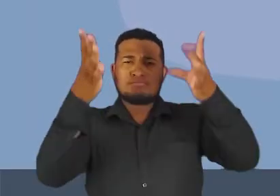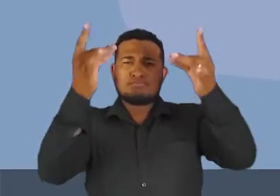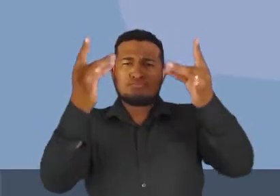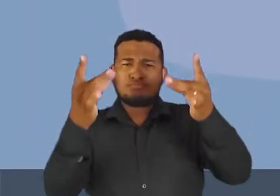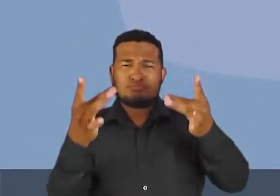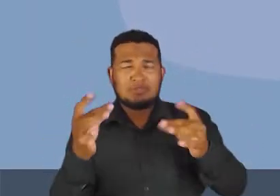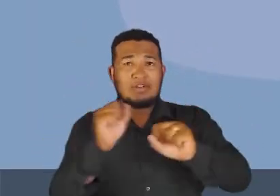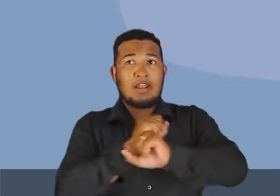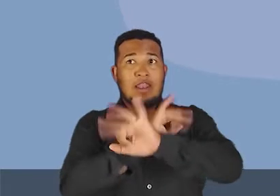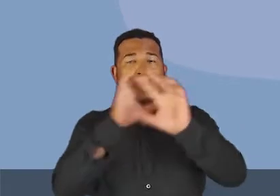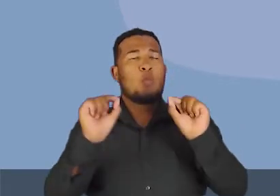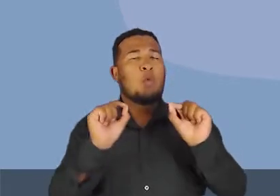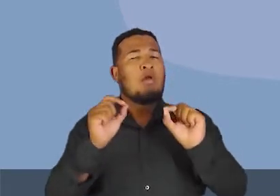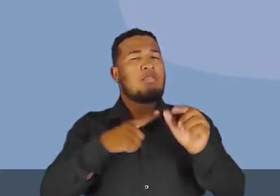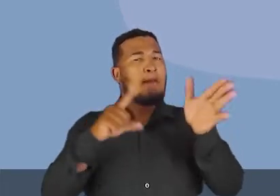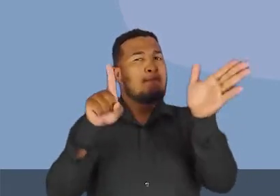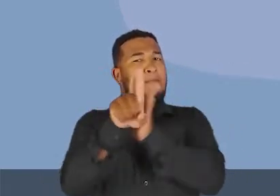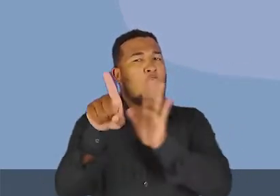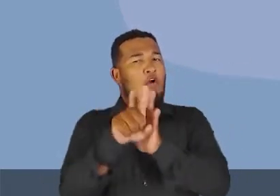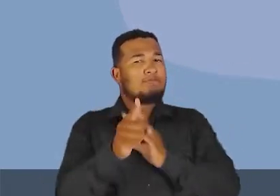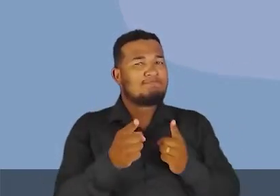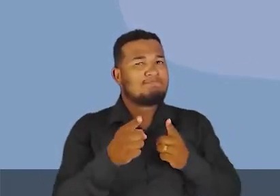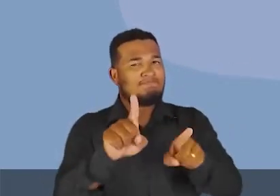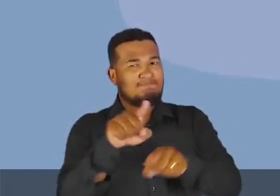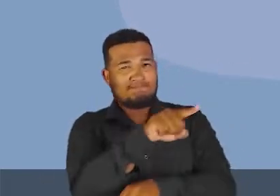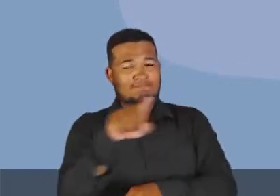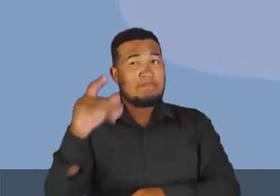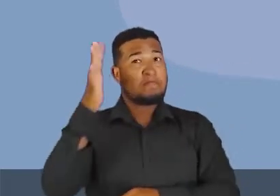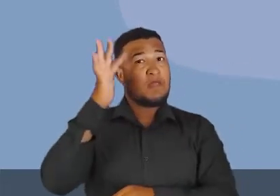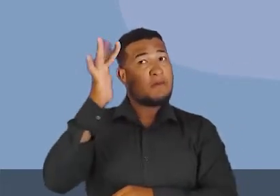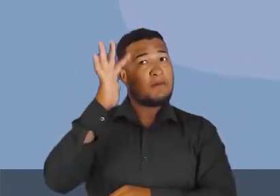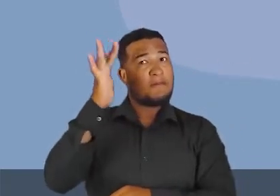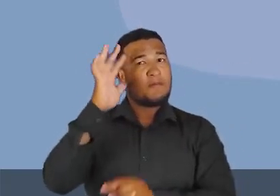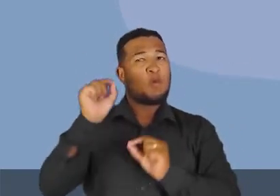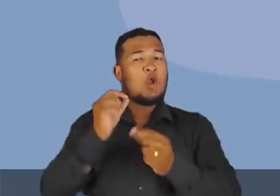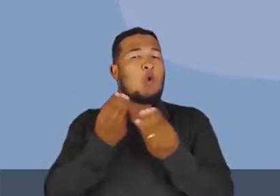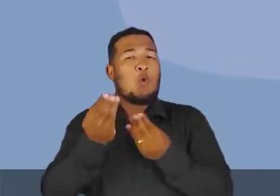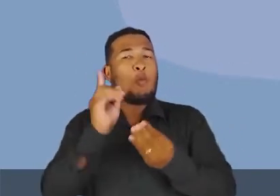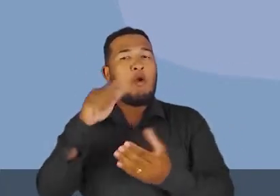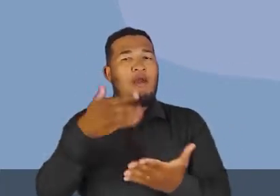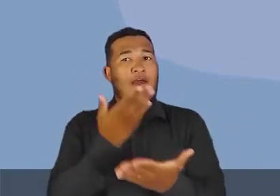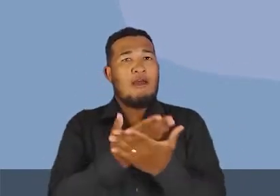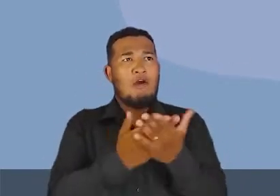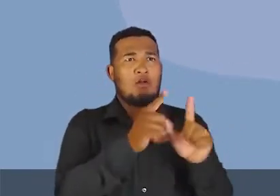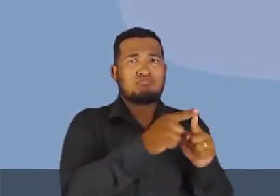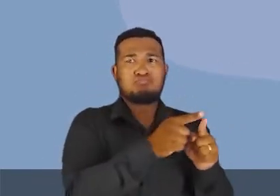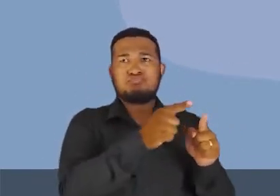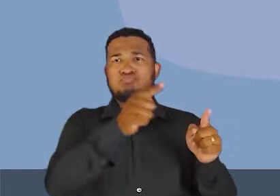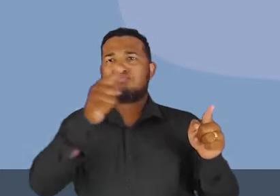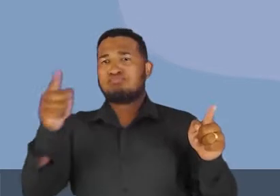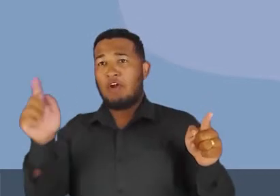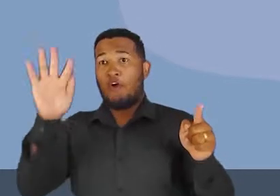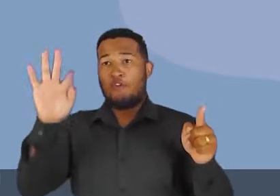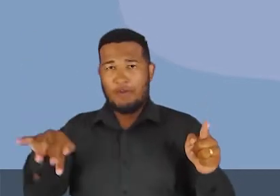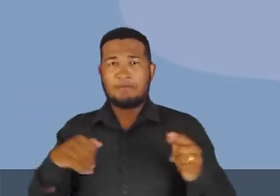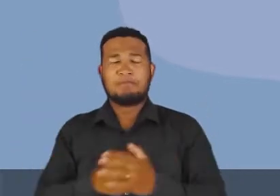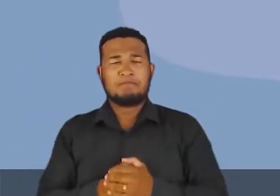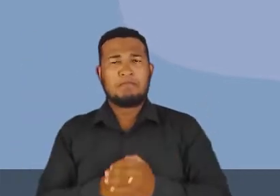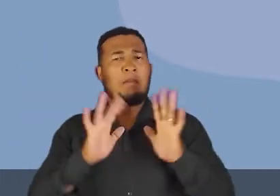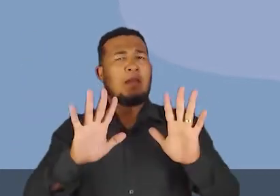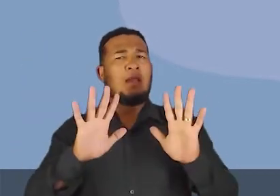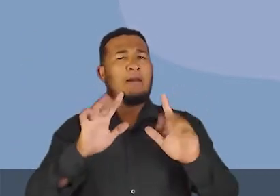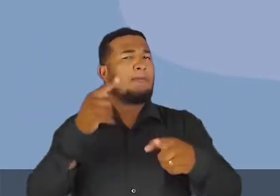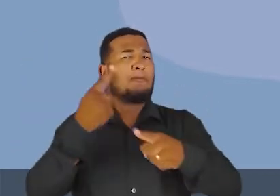cara uma provocação para vocês pensarem ao longo de toda a nossa aula. Galera, por que